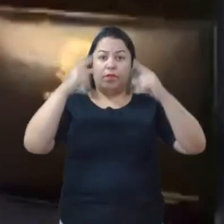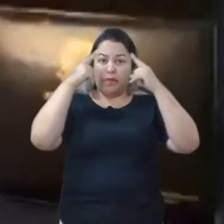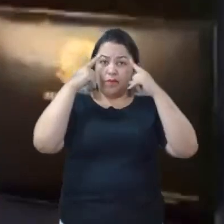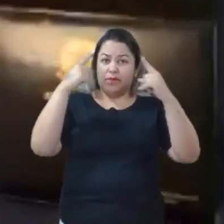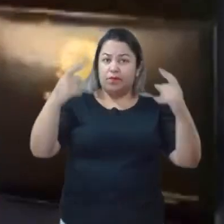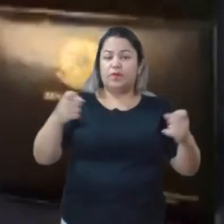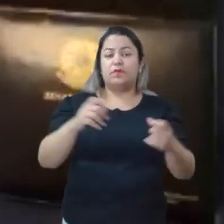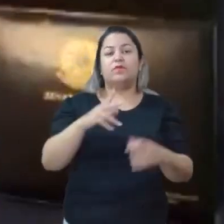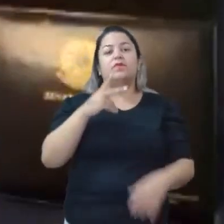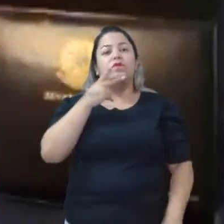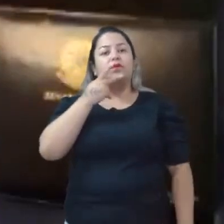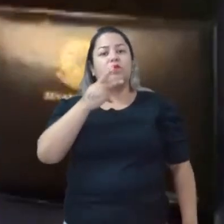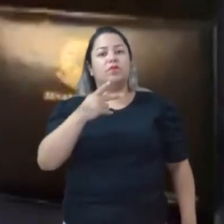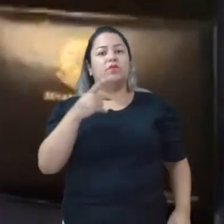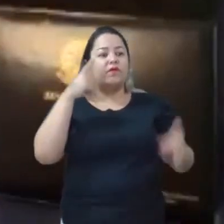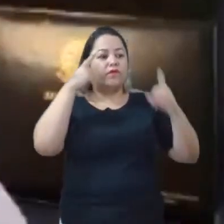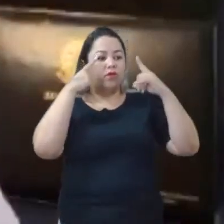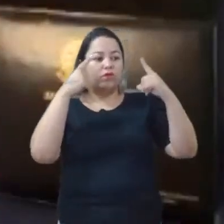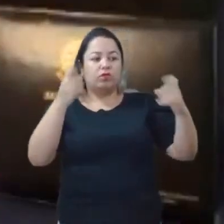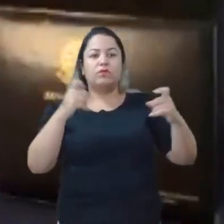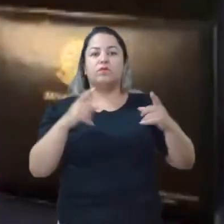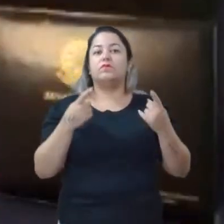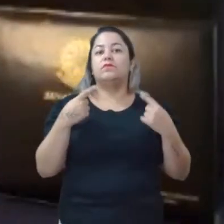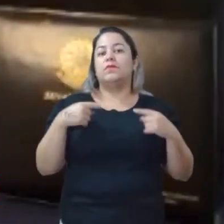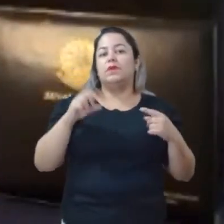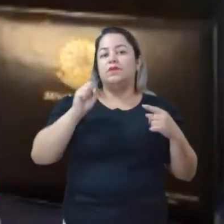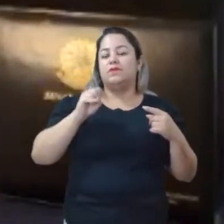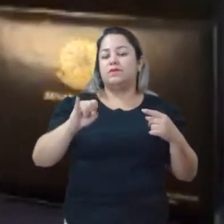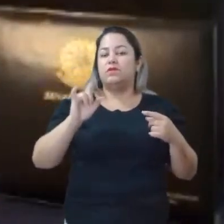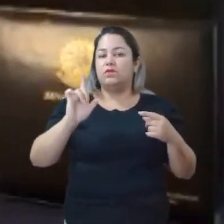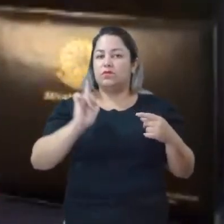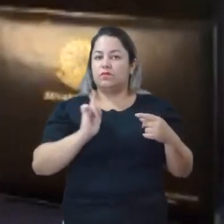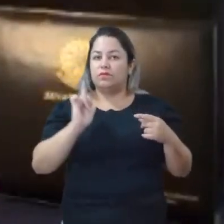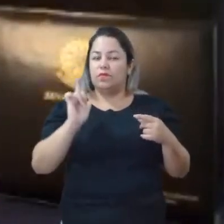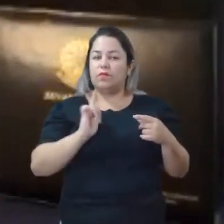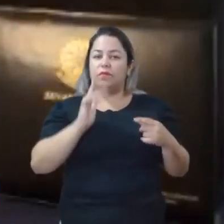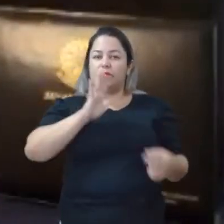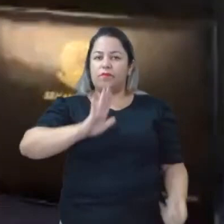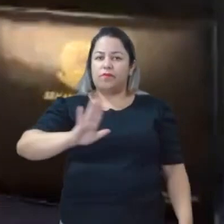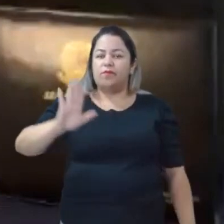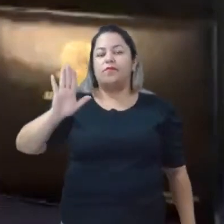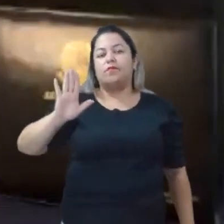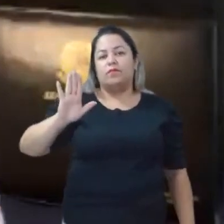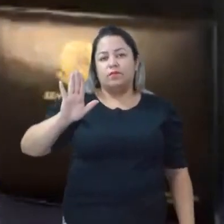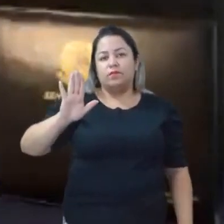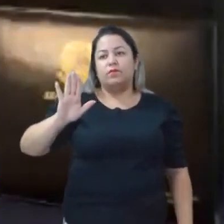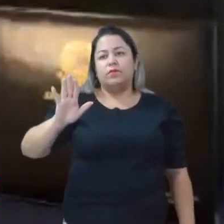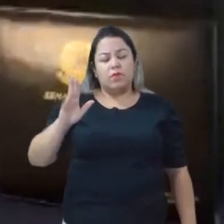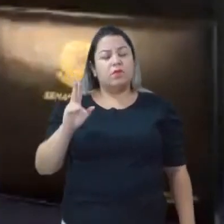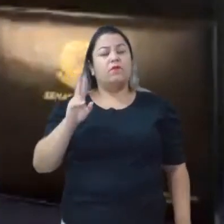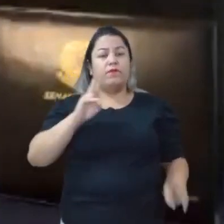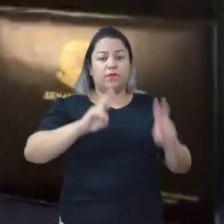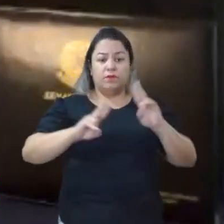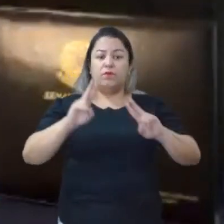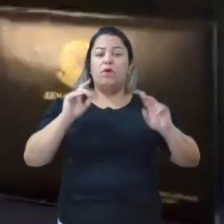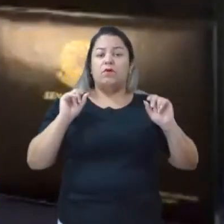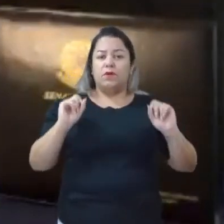A gente está falando da violência física, mas tiveram outras formas de violência. Candidatos que a gente visivelmente